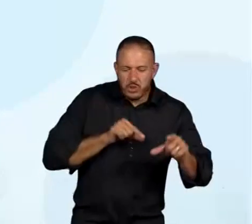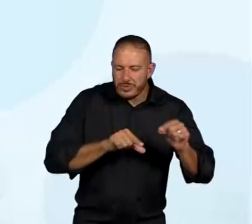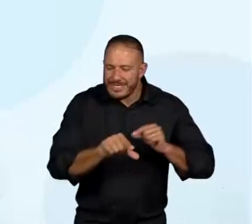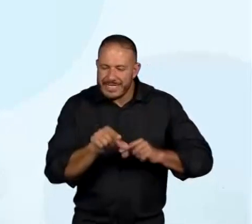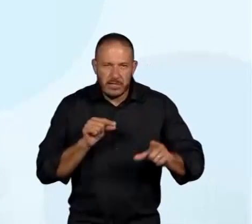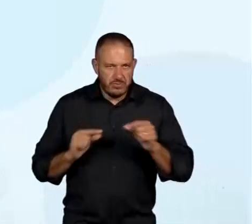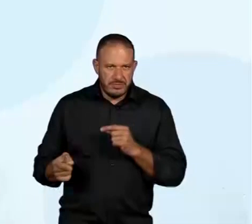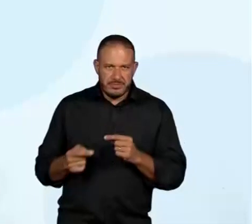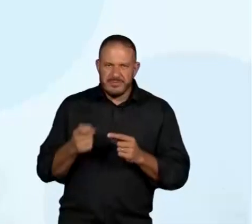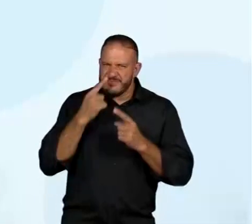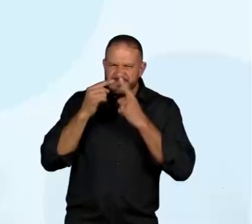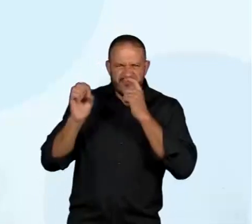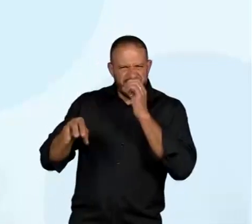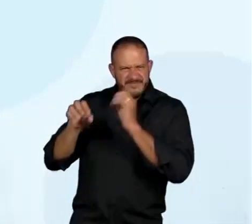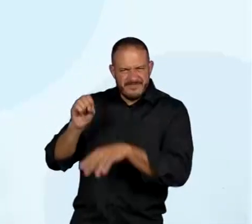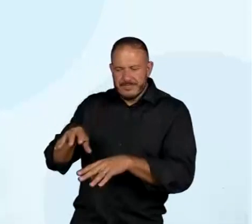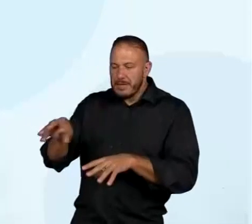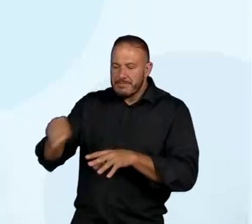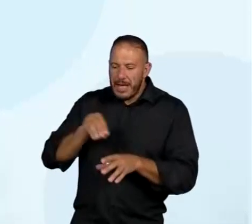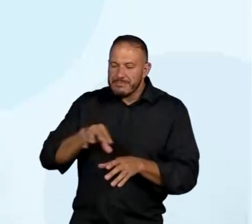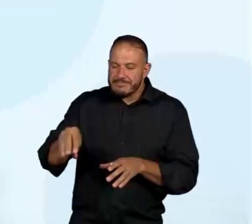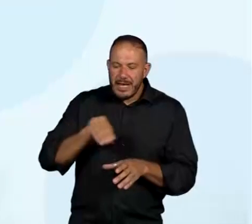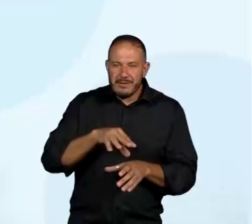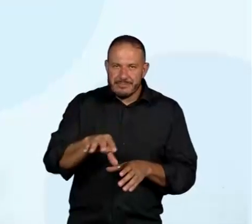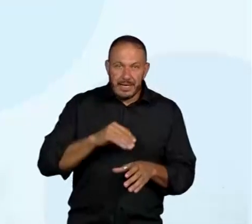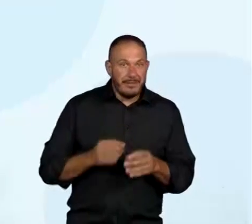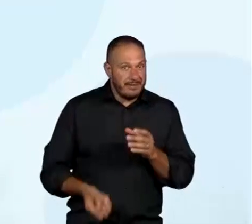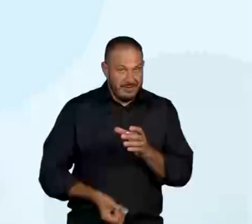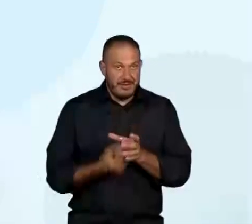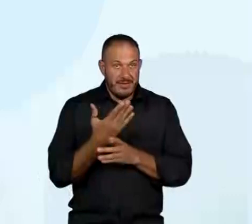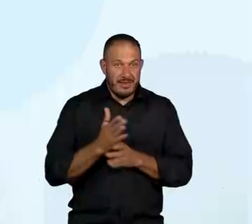resíduo orgânico para criar uma composteira.